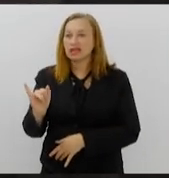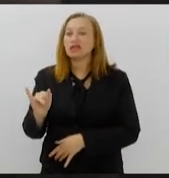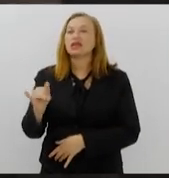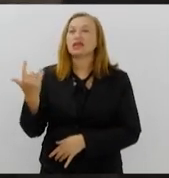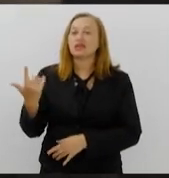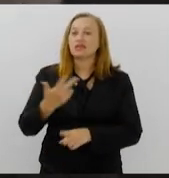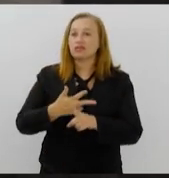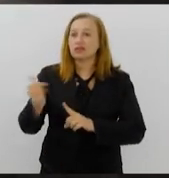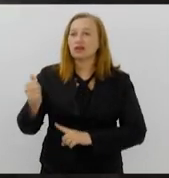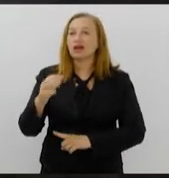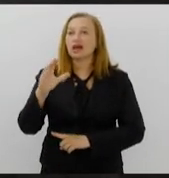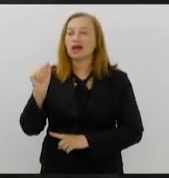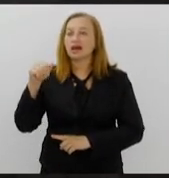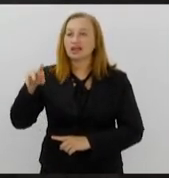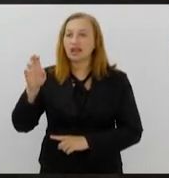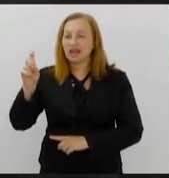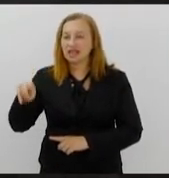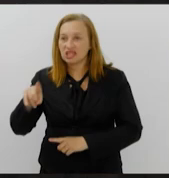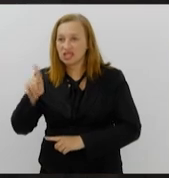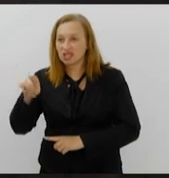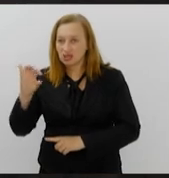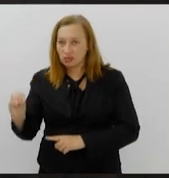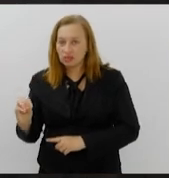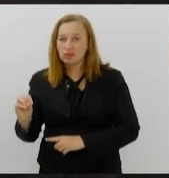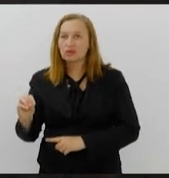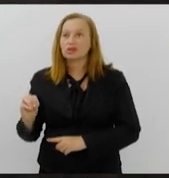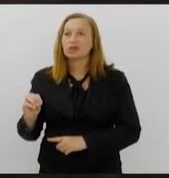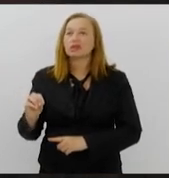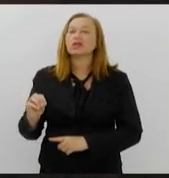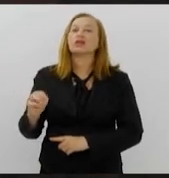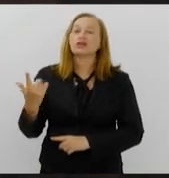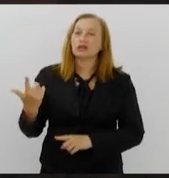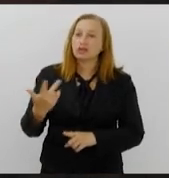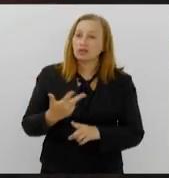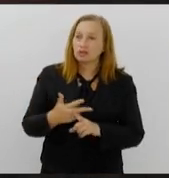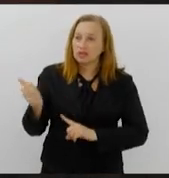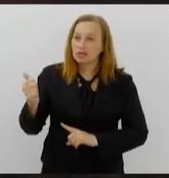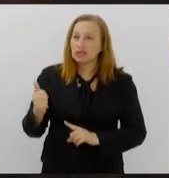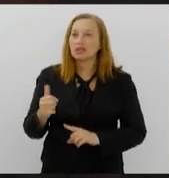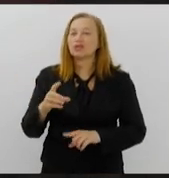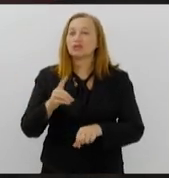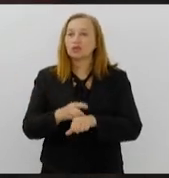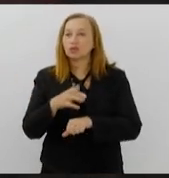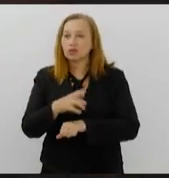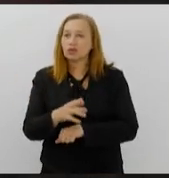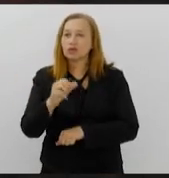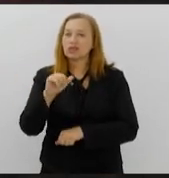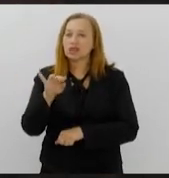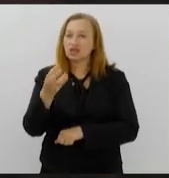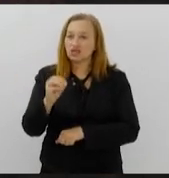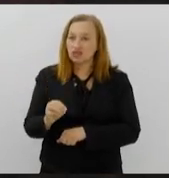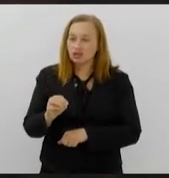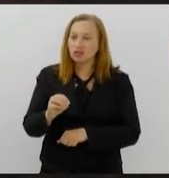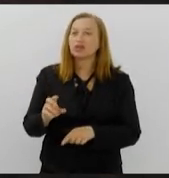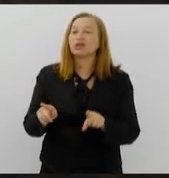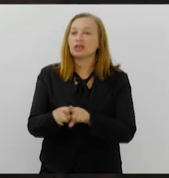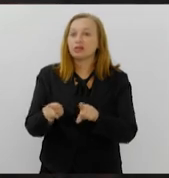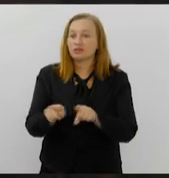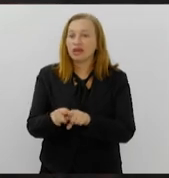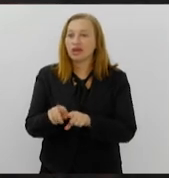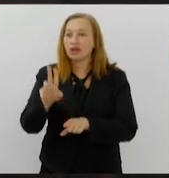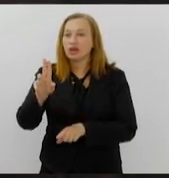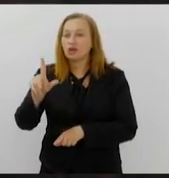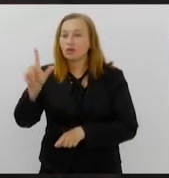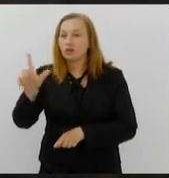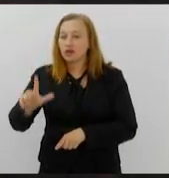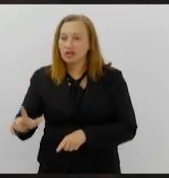Siciliano, Canela, mais alguém, Luiz, que eu estou lembrando? Doutor Serginho, Luiz Cláudio Mangaratiba, enfim,